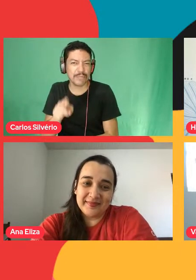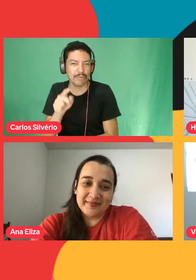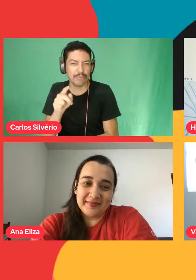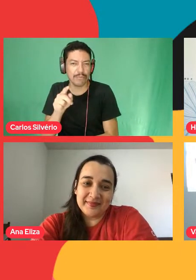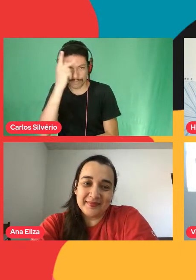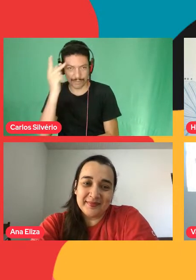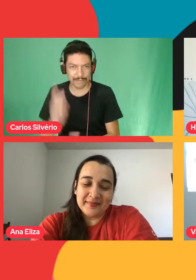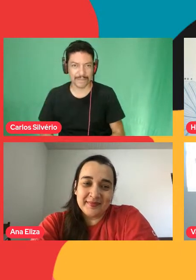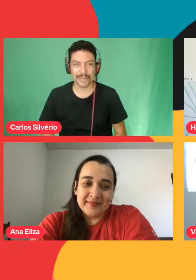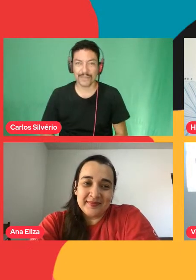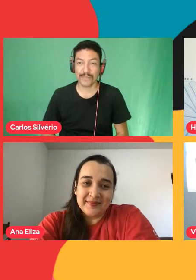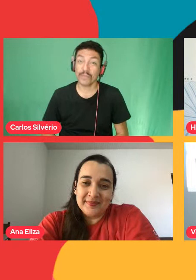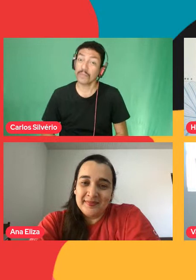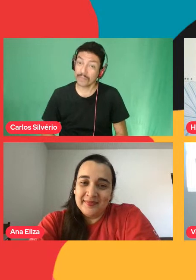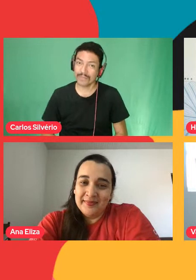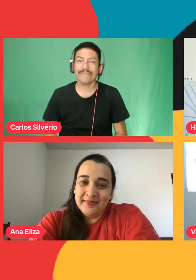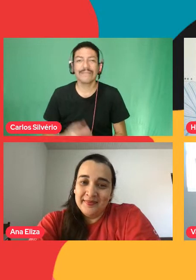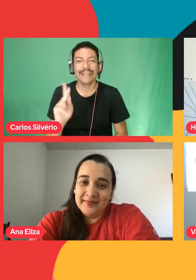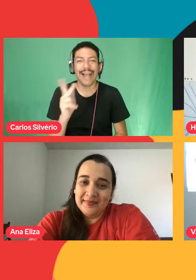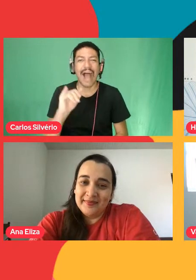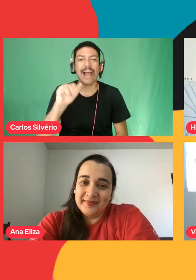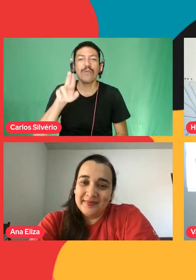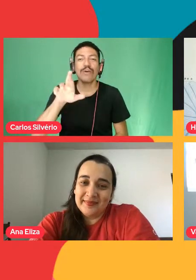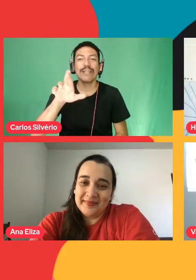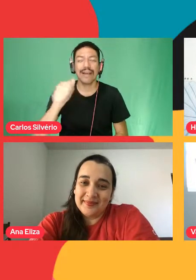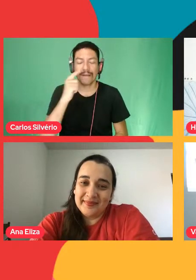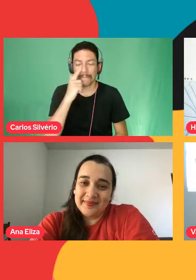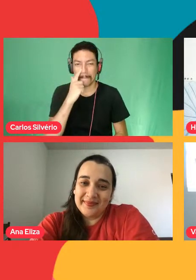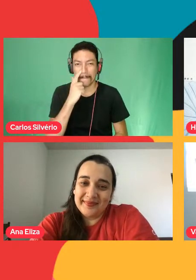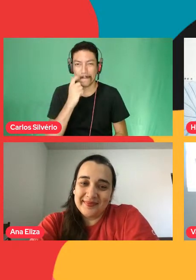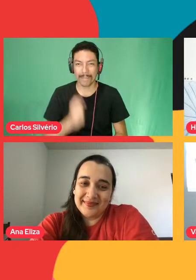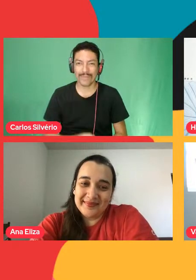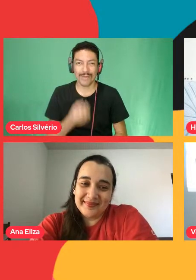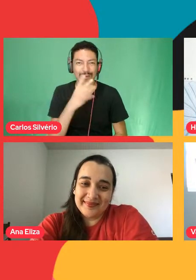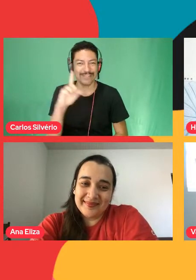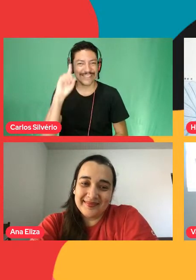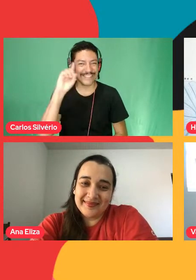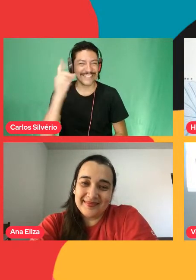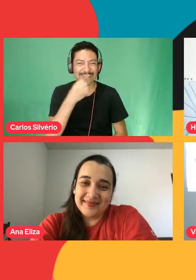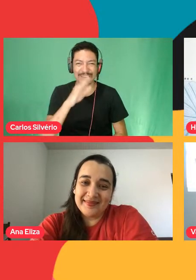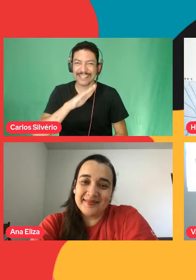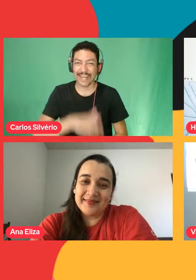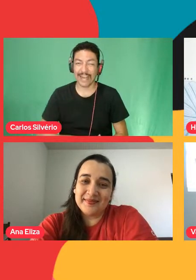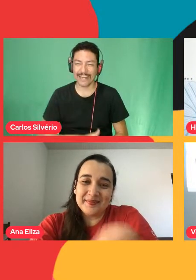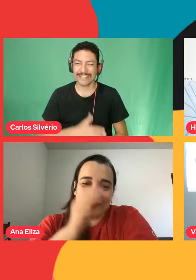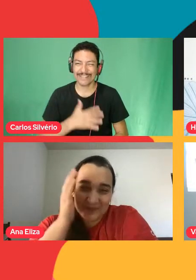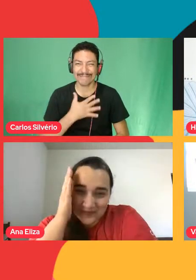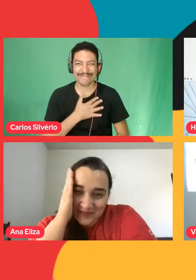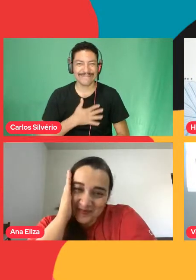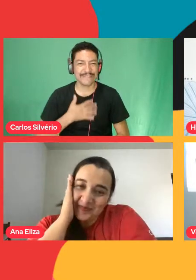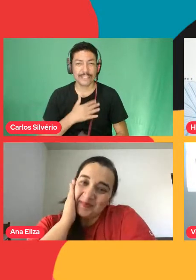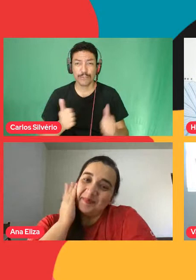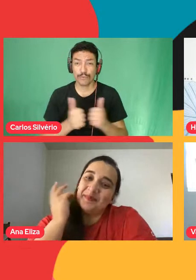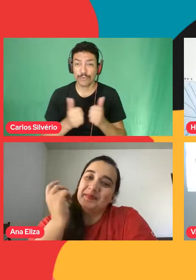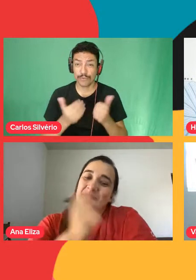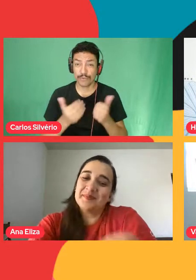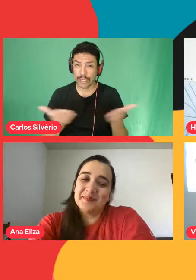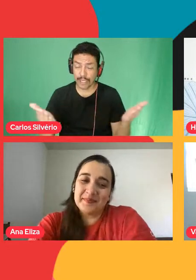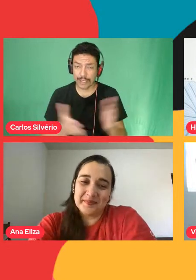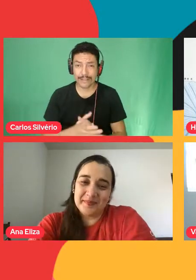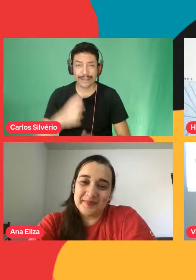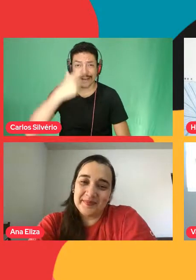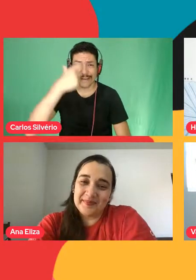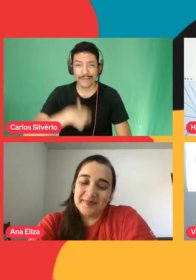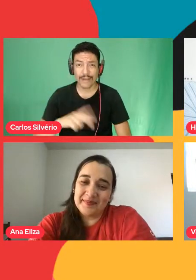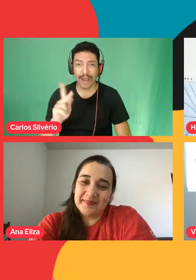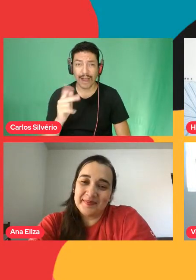Massa! Ayura? Bom dia, boa tarde, gente. Um prazer estar aqui com vocês. Eu sou a